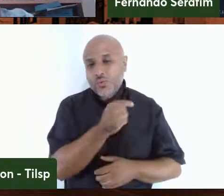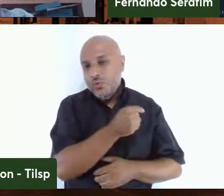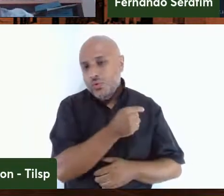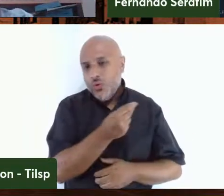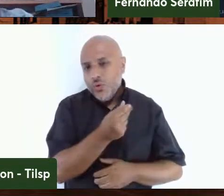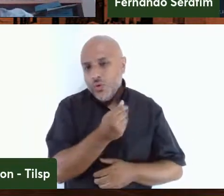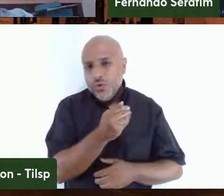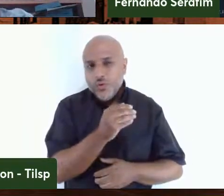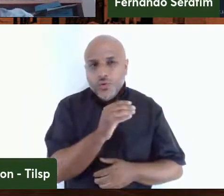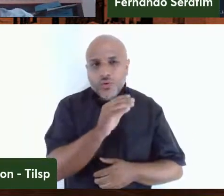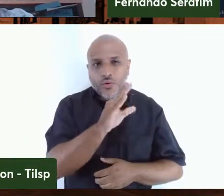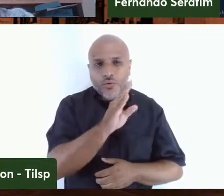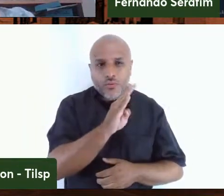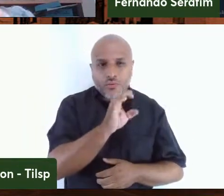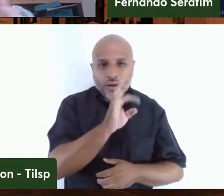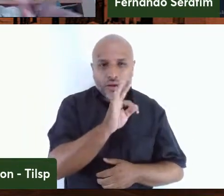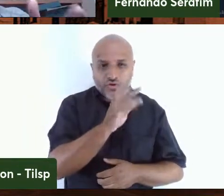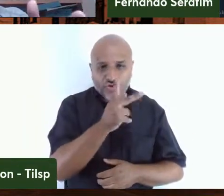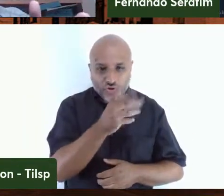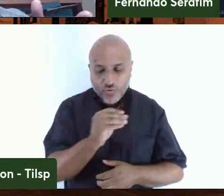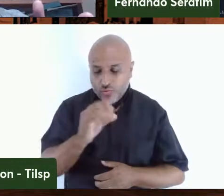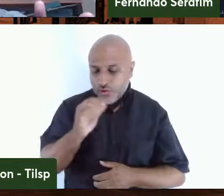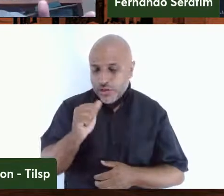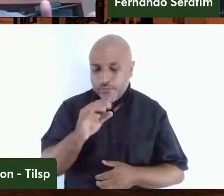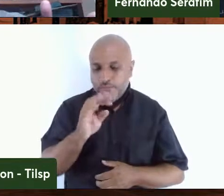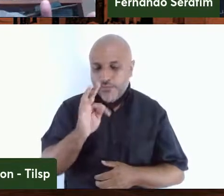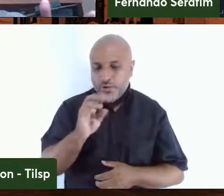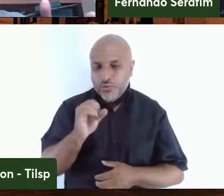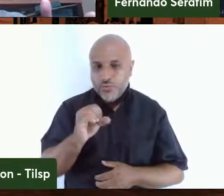do Bentinho com a Capitu, não acontece nada.